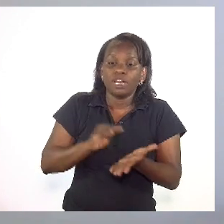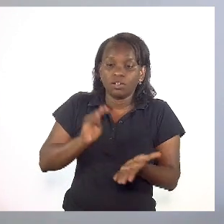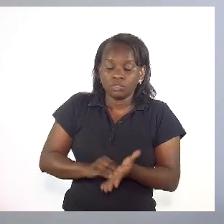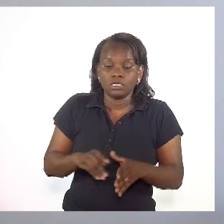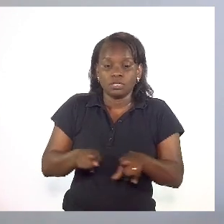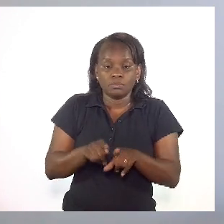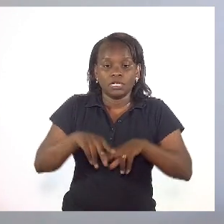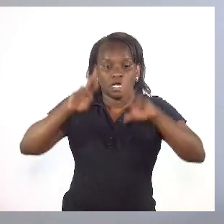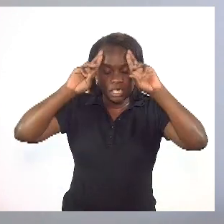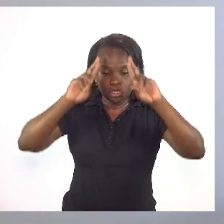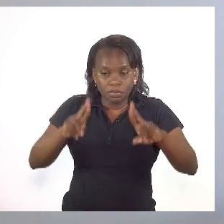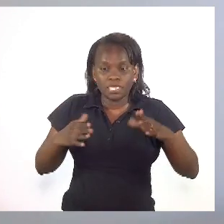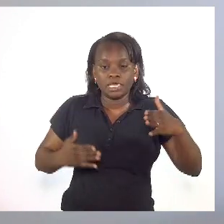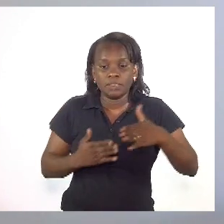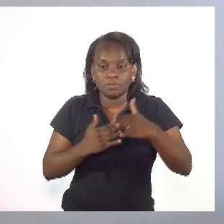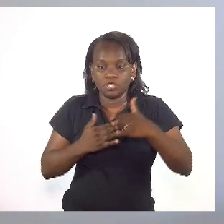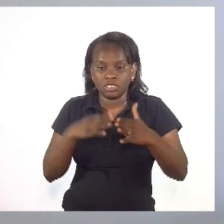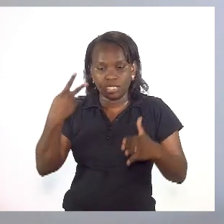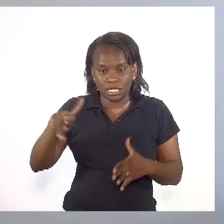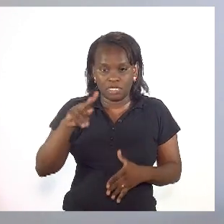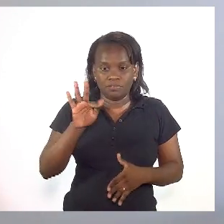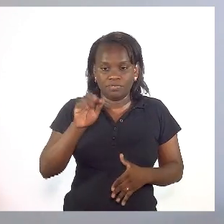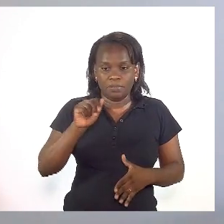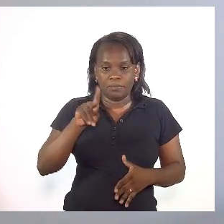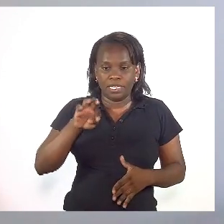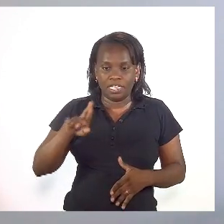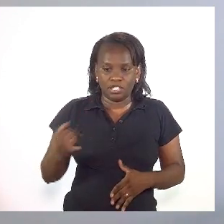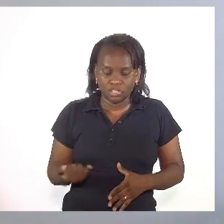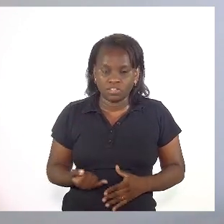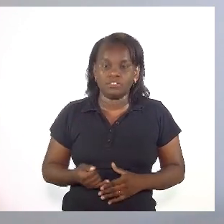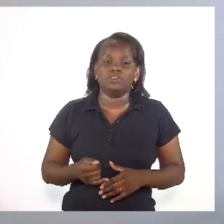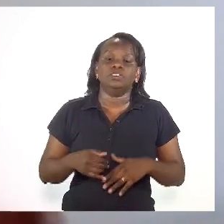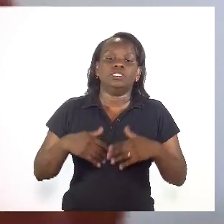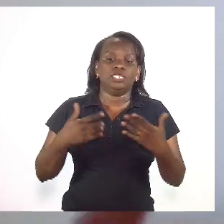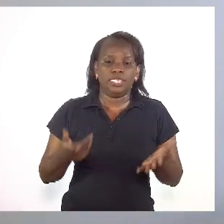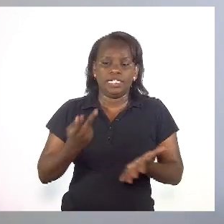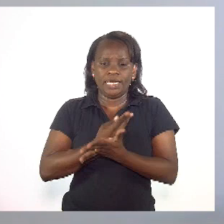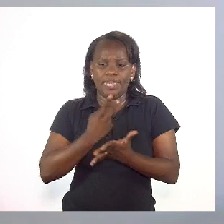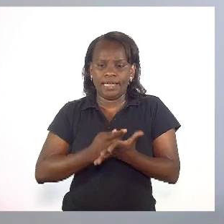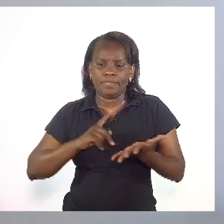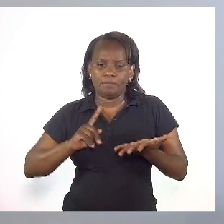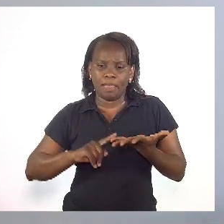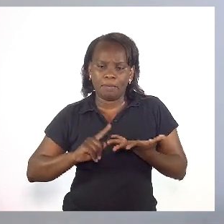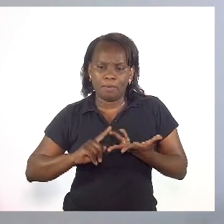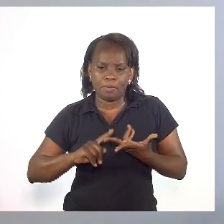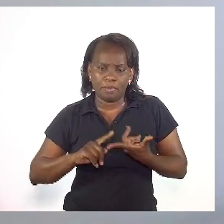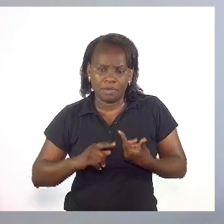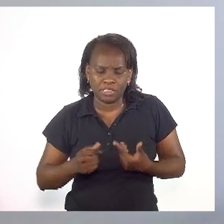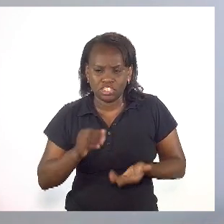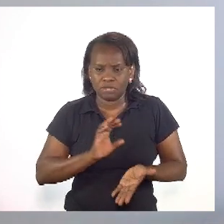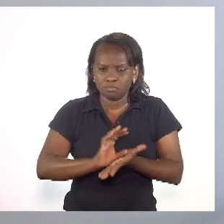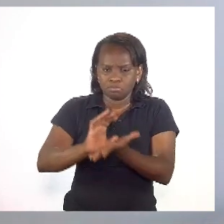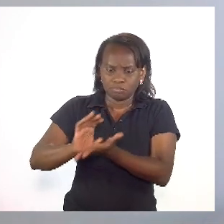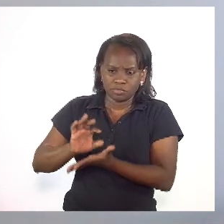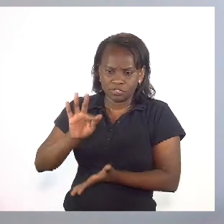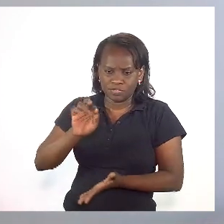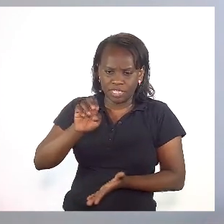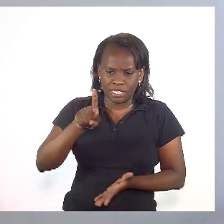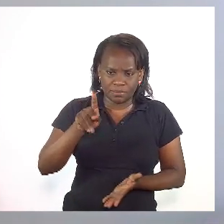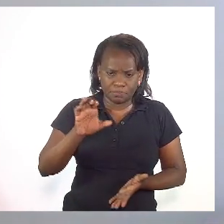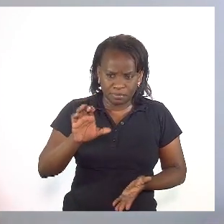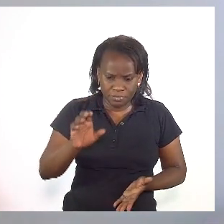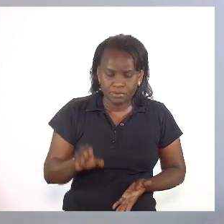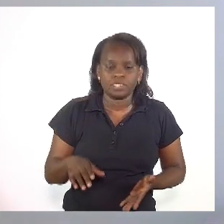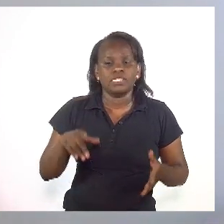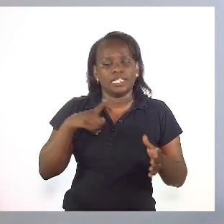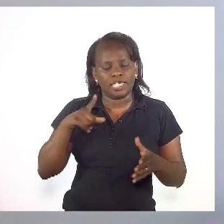de respeitar o limite da FAPERJ. Quanto a isso, as irregularidades nas aplicações dos recursos do FECP também